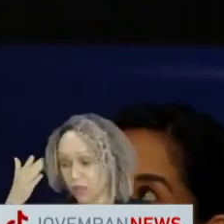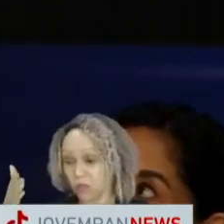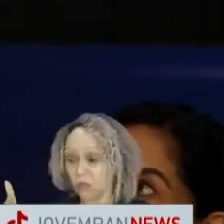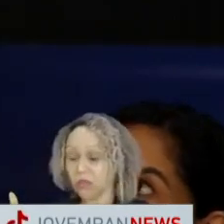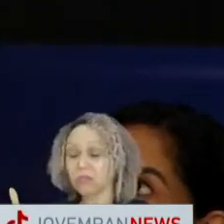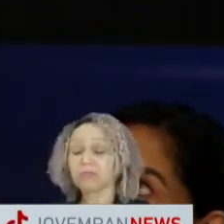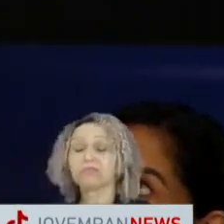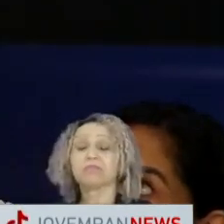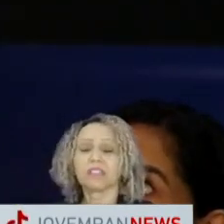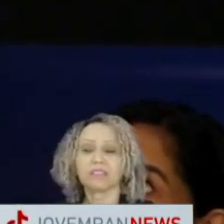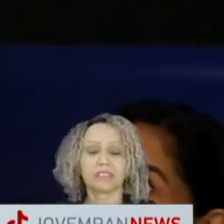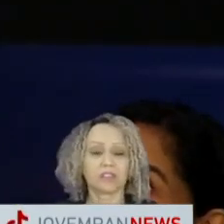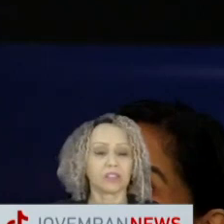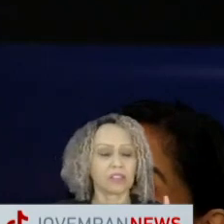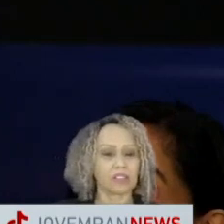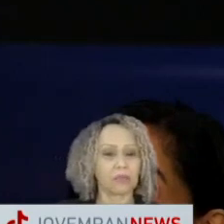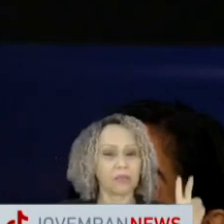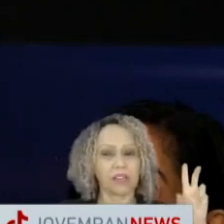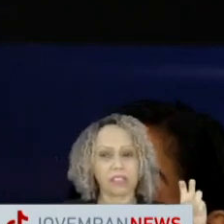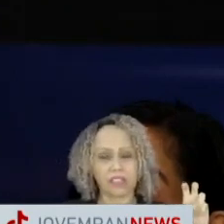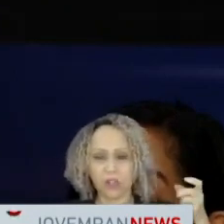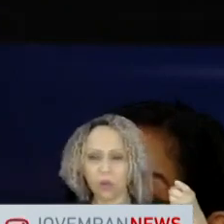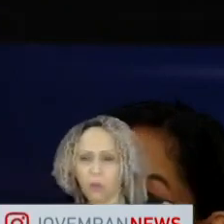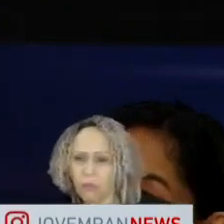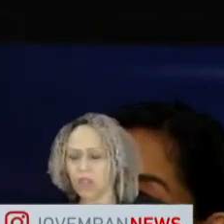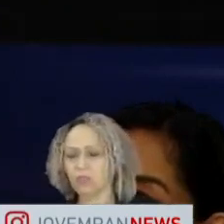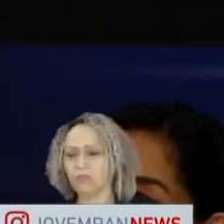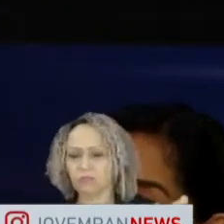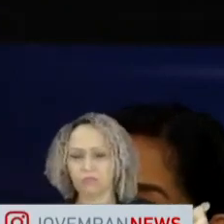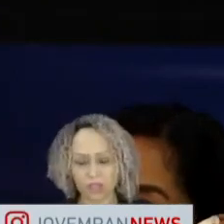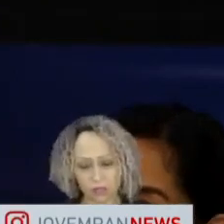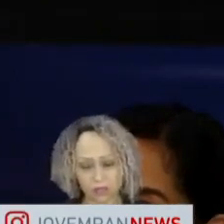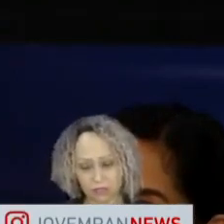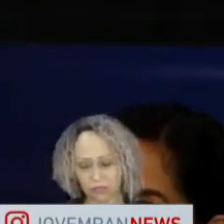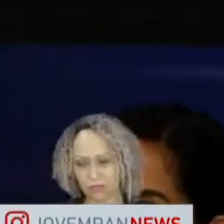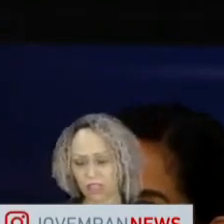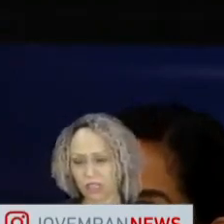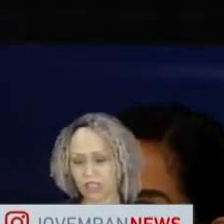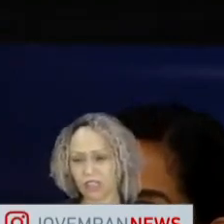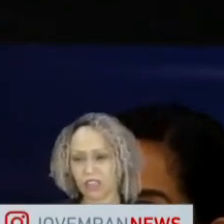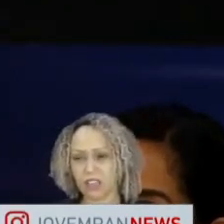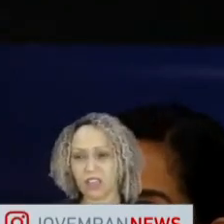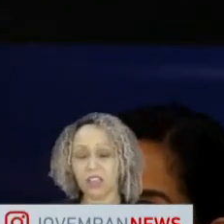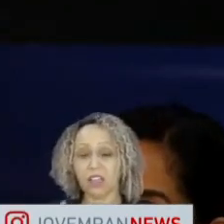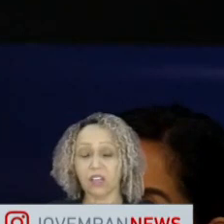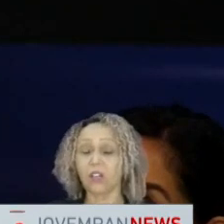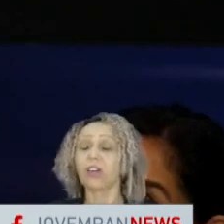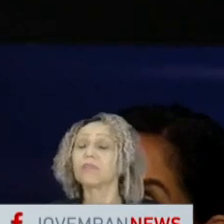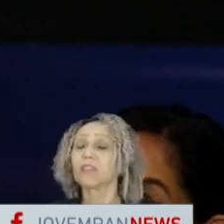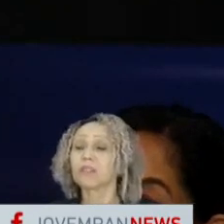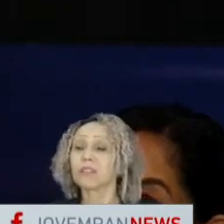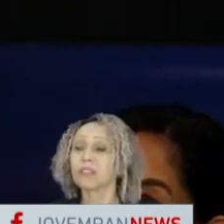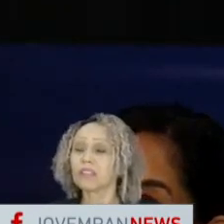43 dos cargos que a lei estabelece. Nós nomeamos 22. Então, metade do